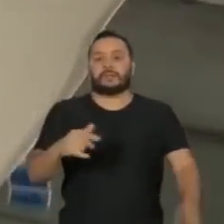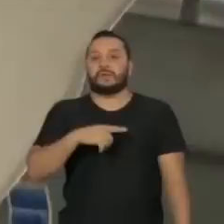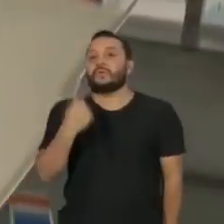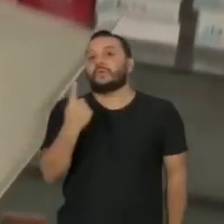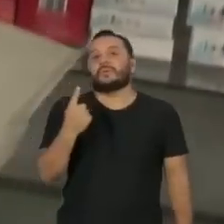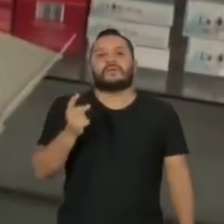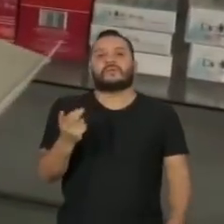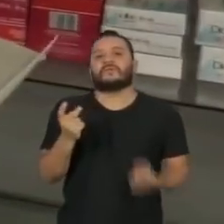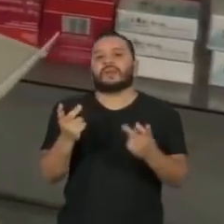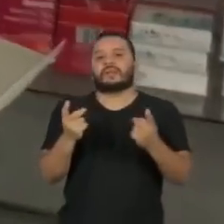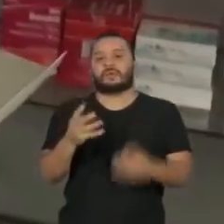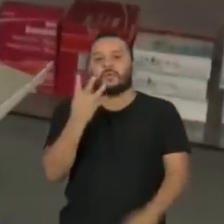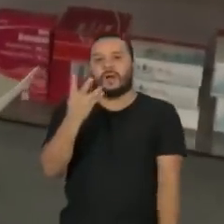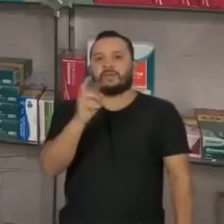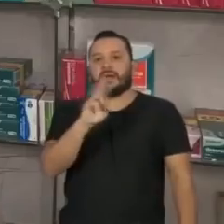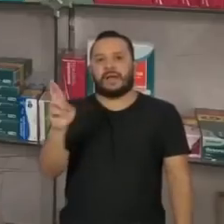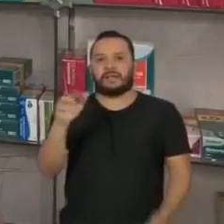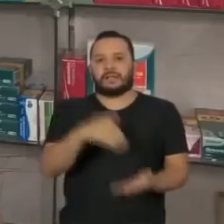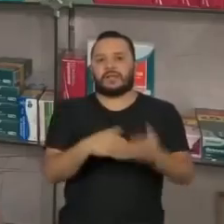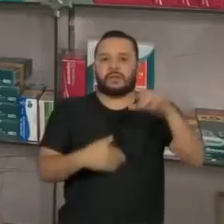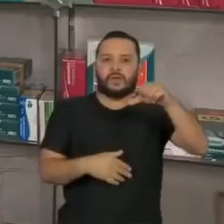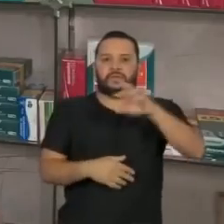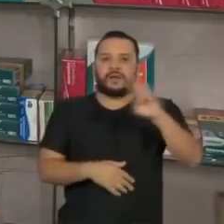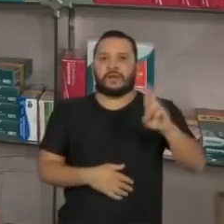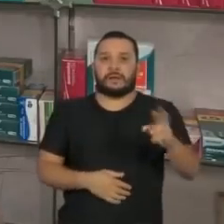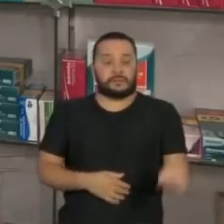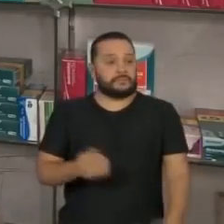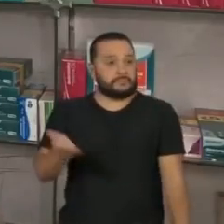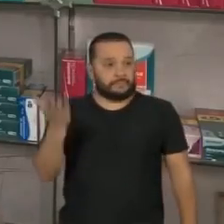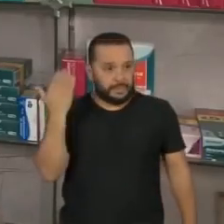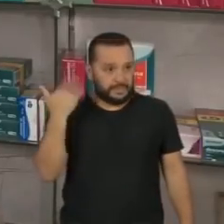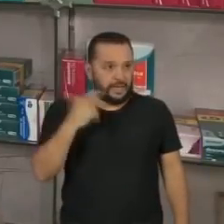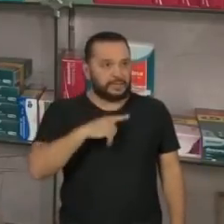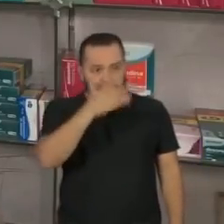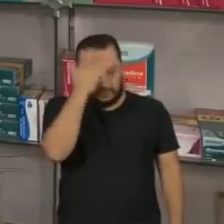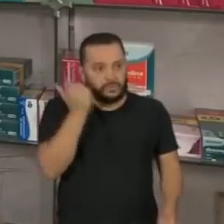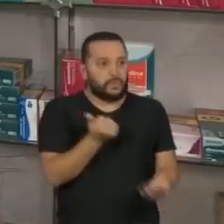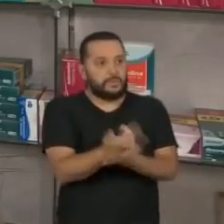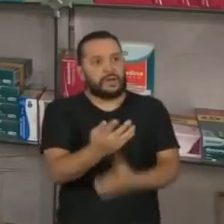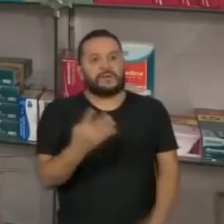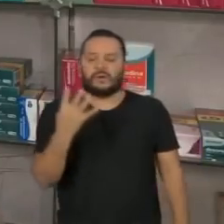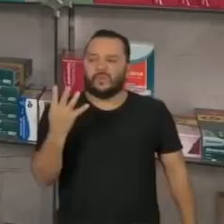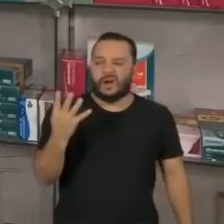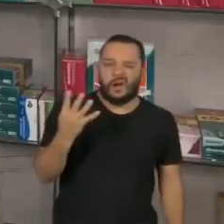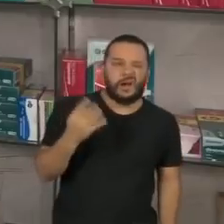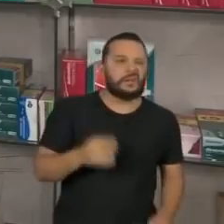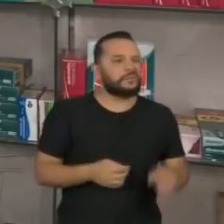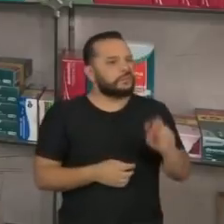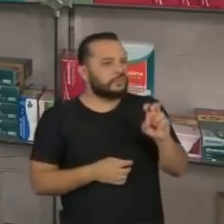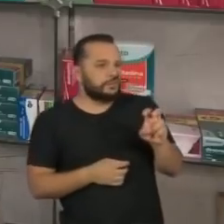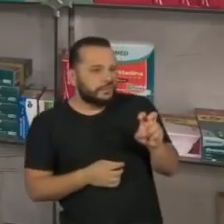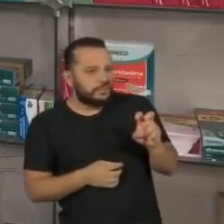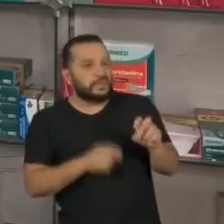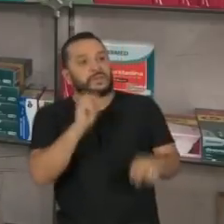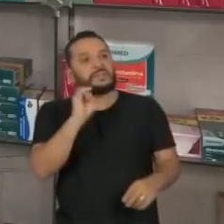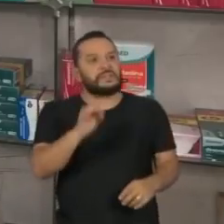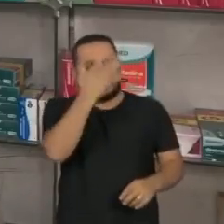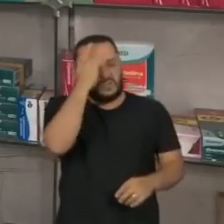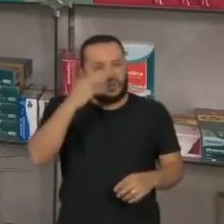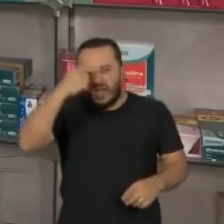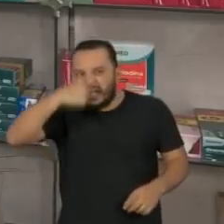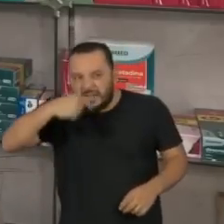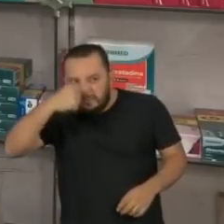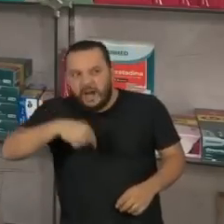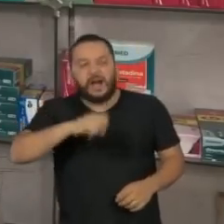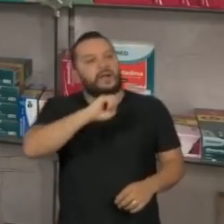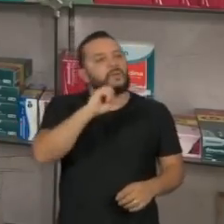entre R$ 4 e R$ 9. O pessoal antigamente levava 4, 5, só para alguém que tivesse gripado, alguém que tivesse